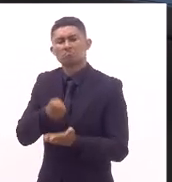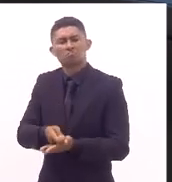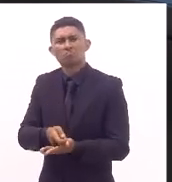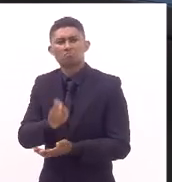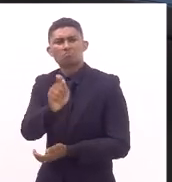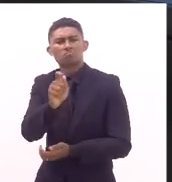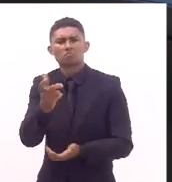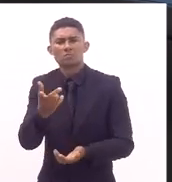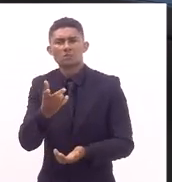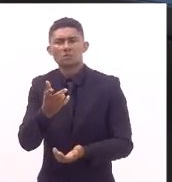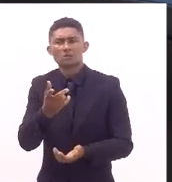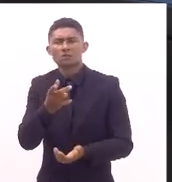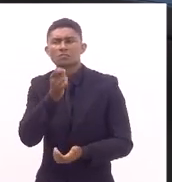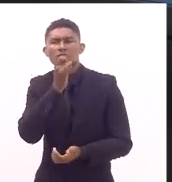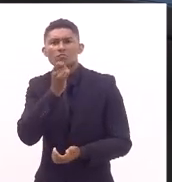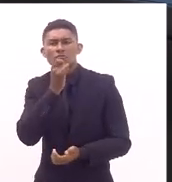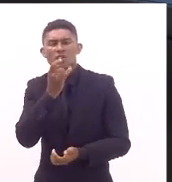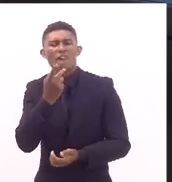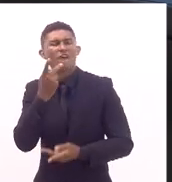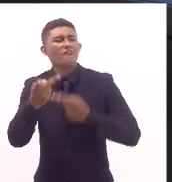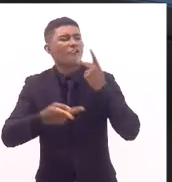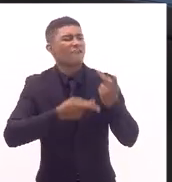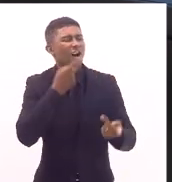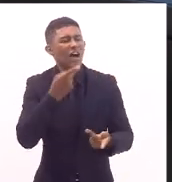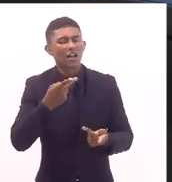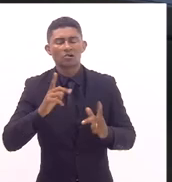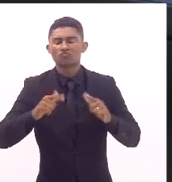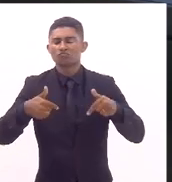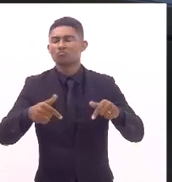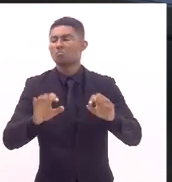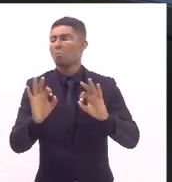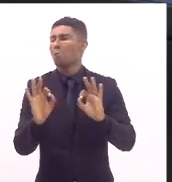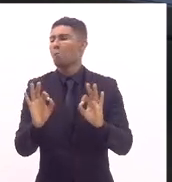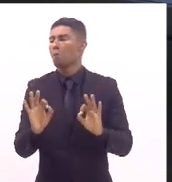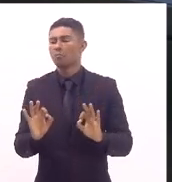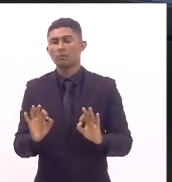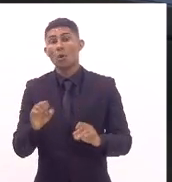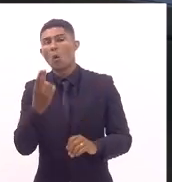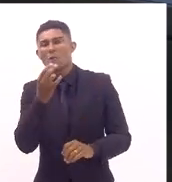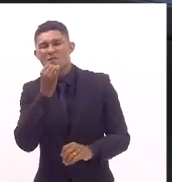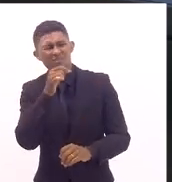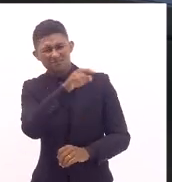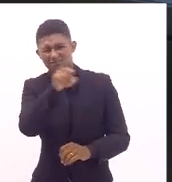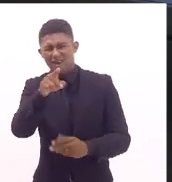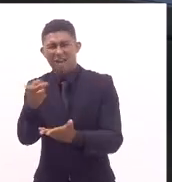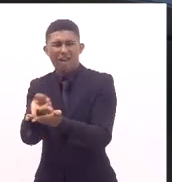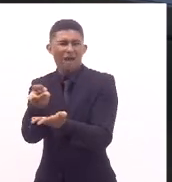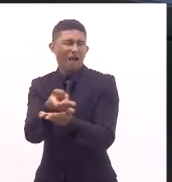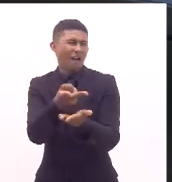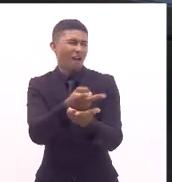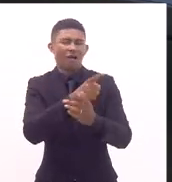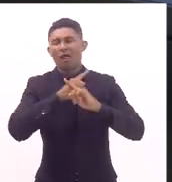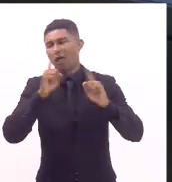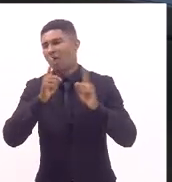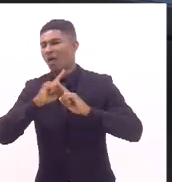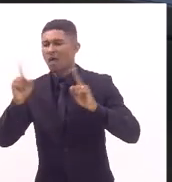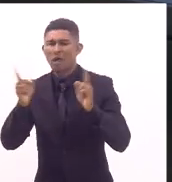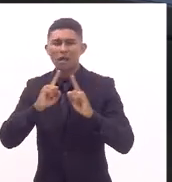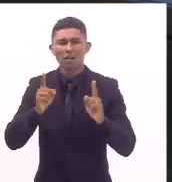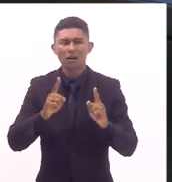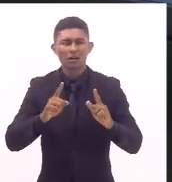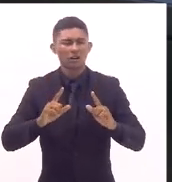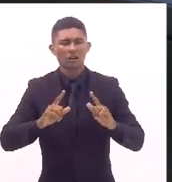que fala duro e não faz nada rádio talco é aquele que só crítica e não e também